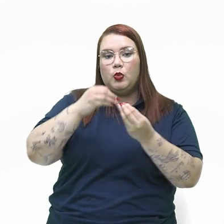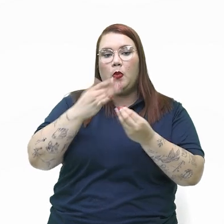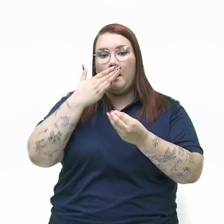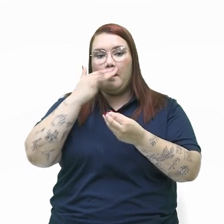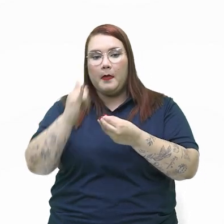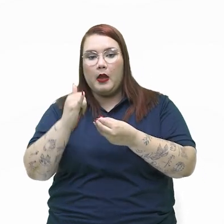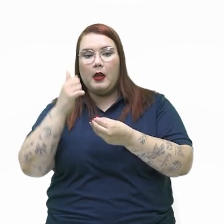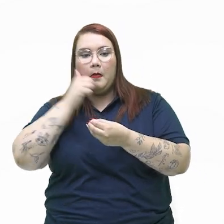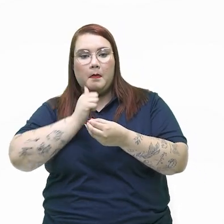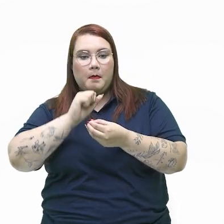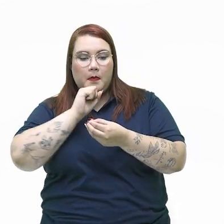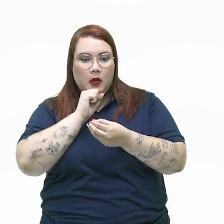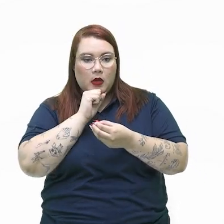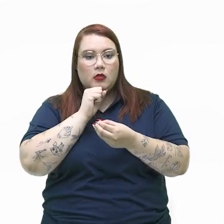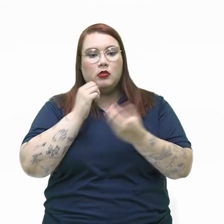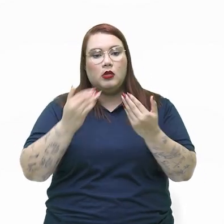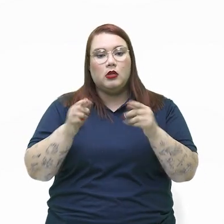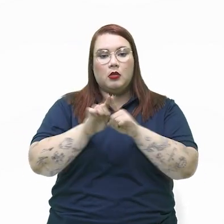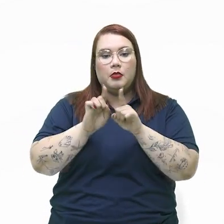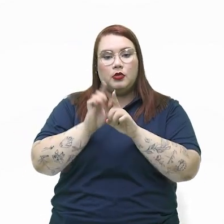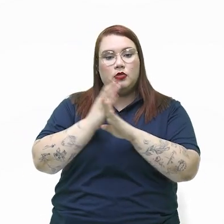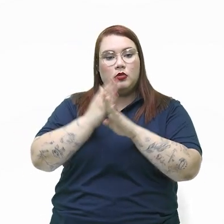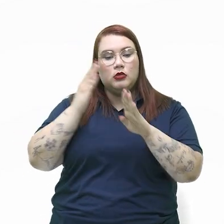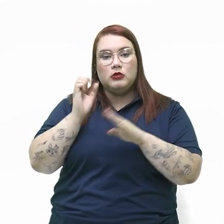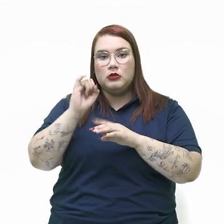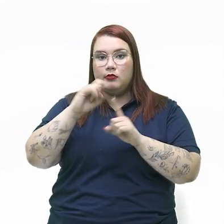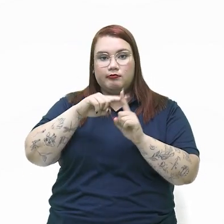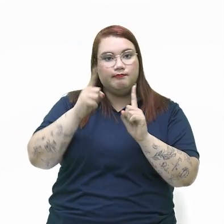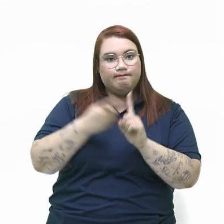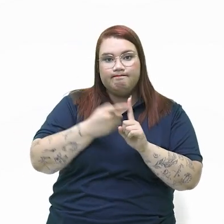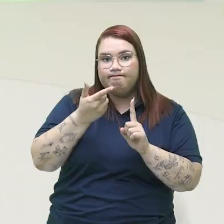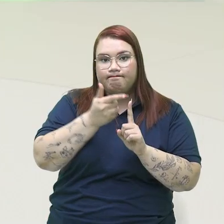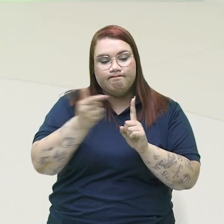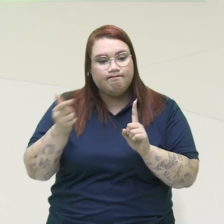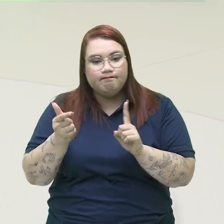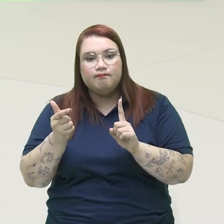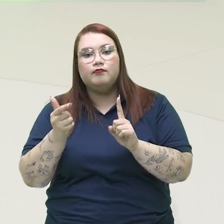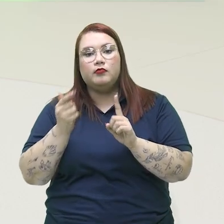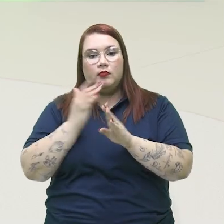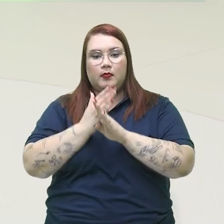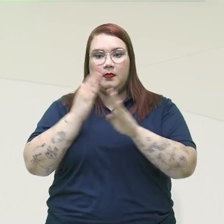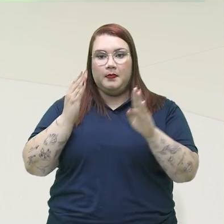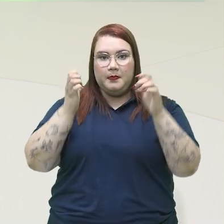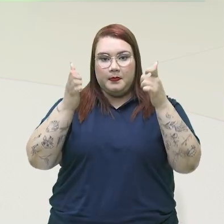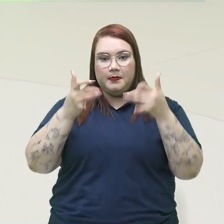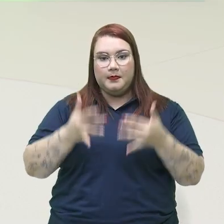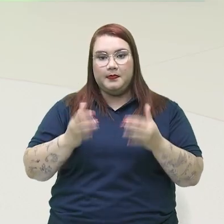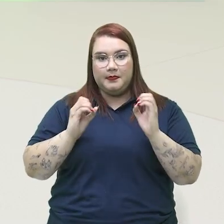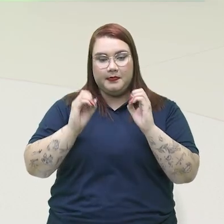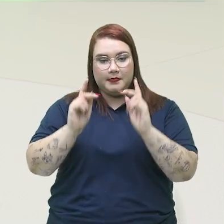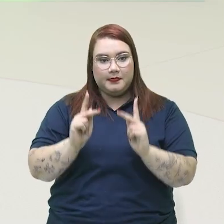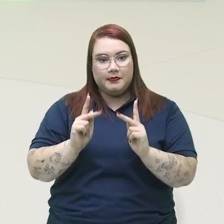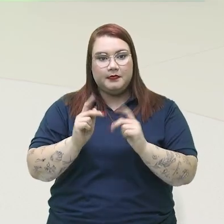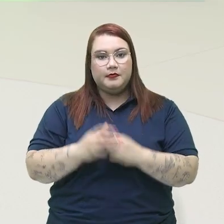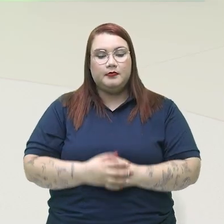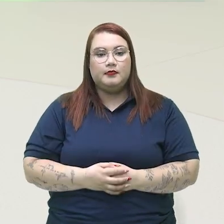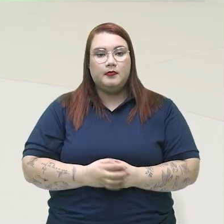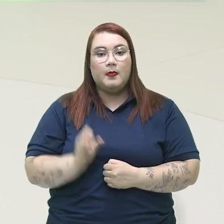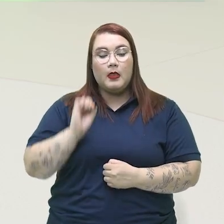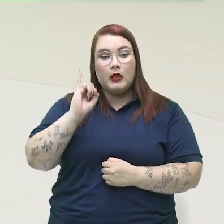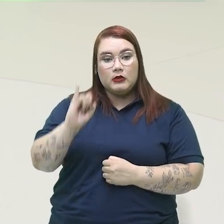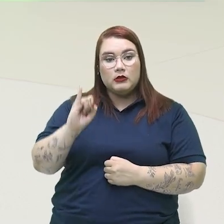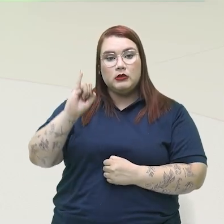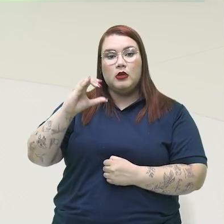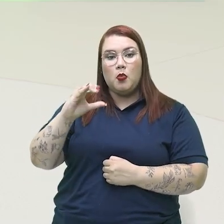balanceadas em pais e diagnosticar infertilidade, por exemplo, como a síndrome de Klinefelter, né? Se